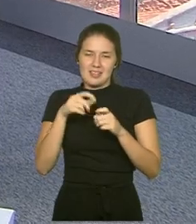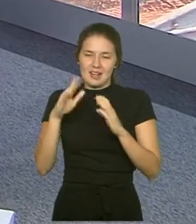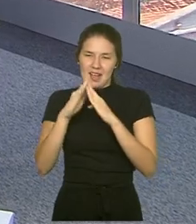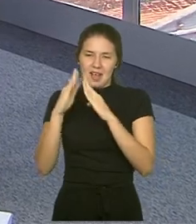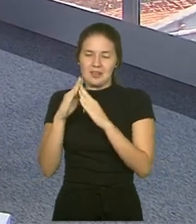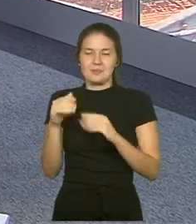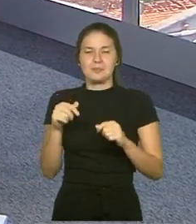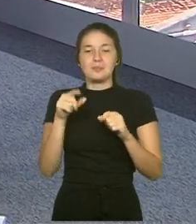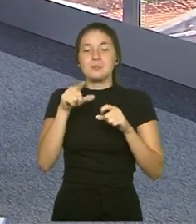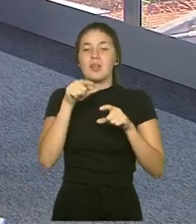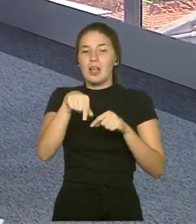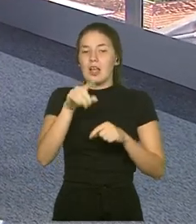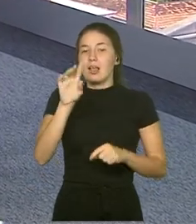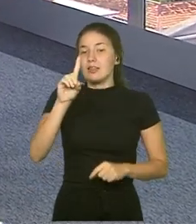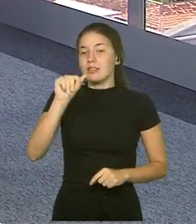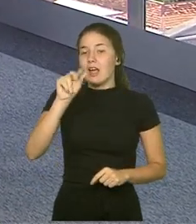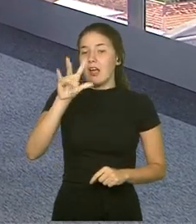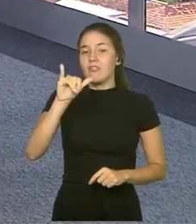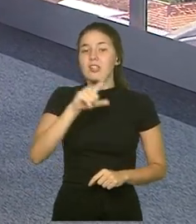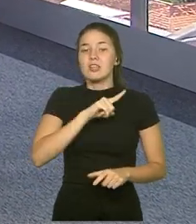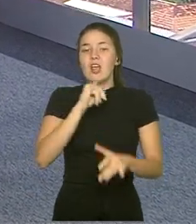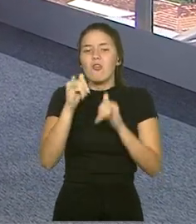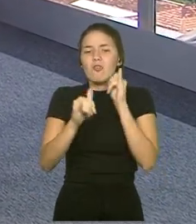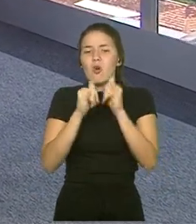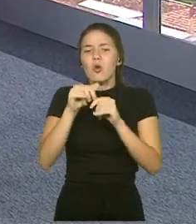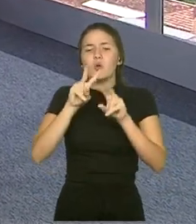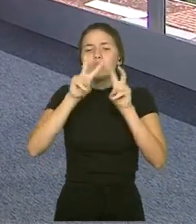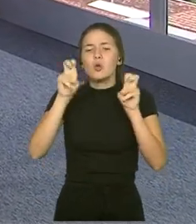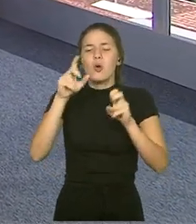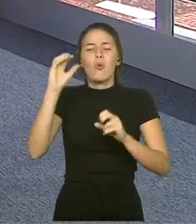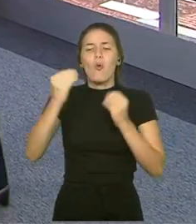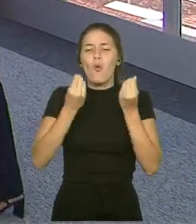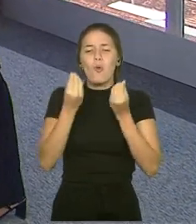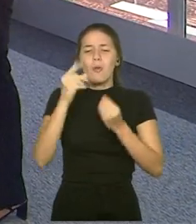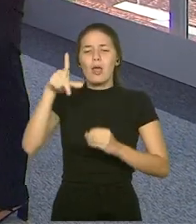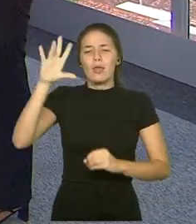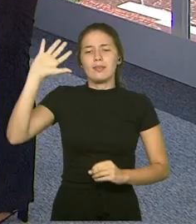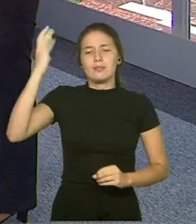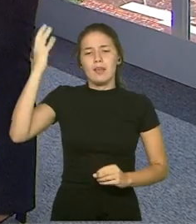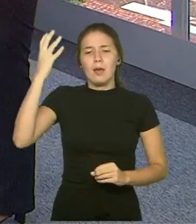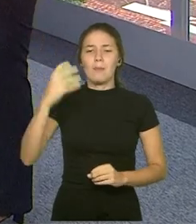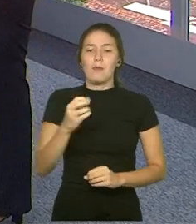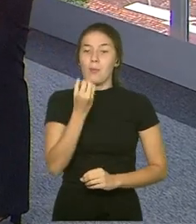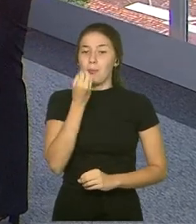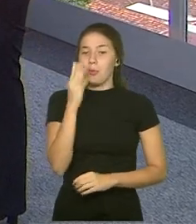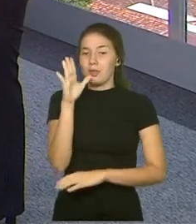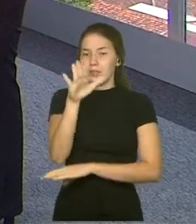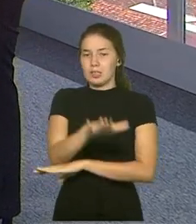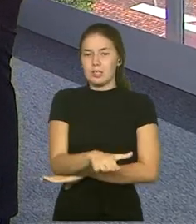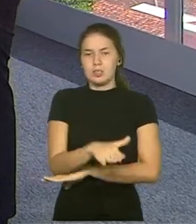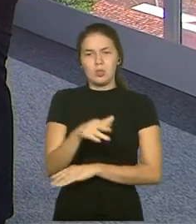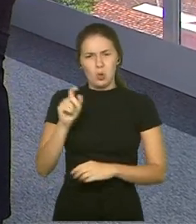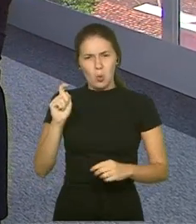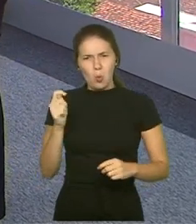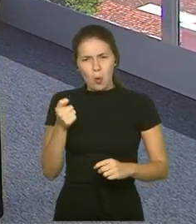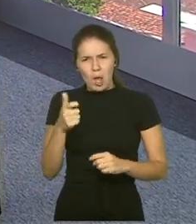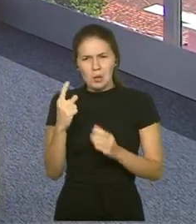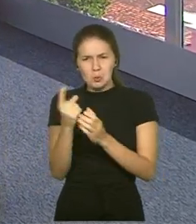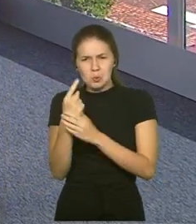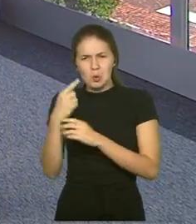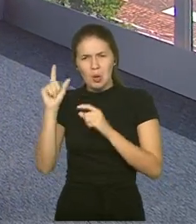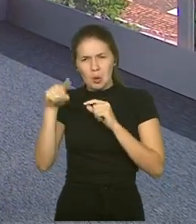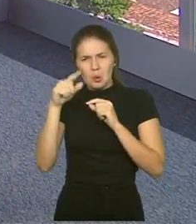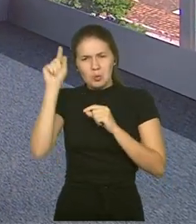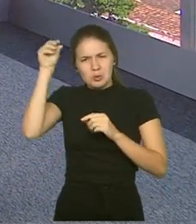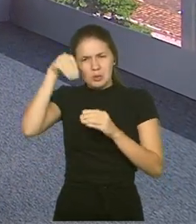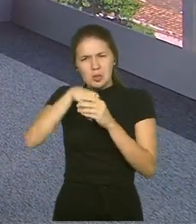né ou Davi Tapajós está com a gente porque é hora de falar do tempo Boa tarde quase teve Tornado é isso Pernambuco